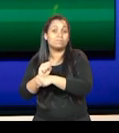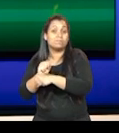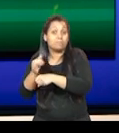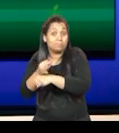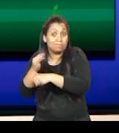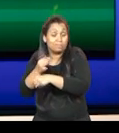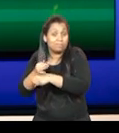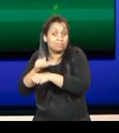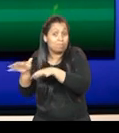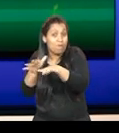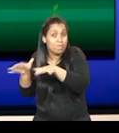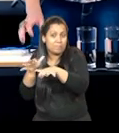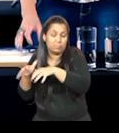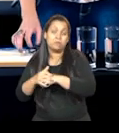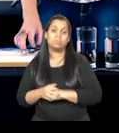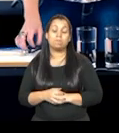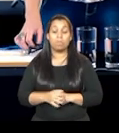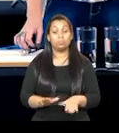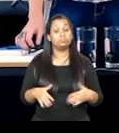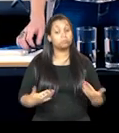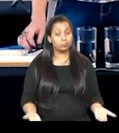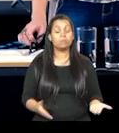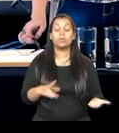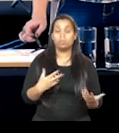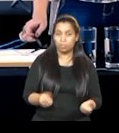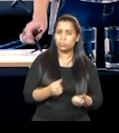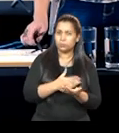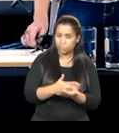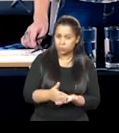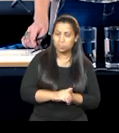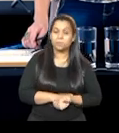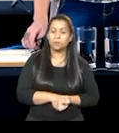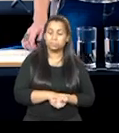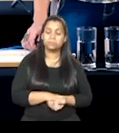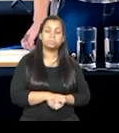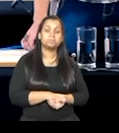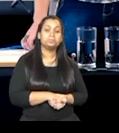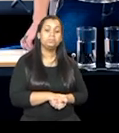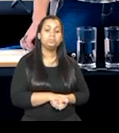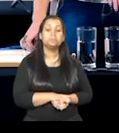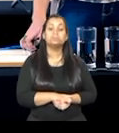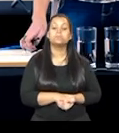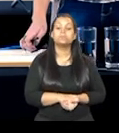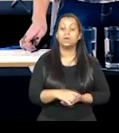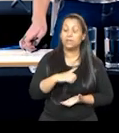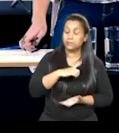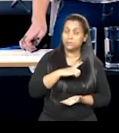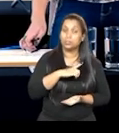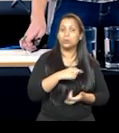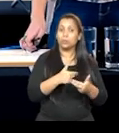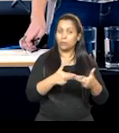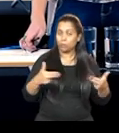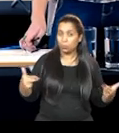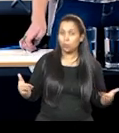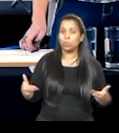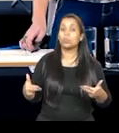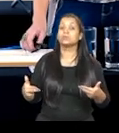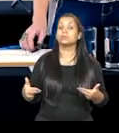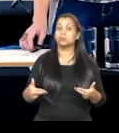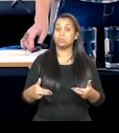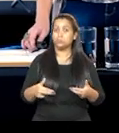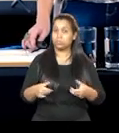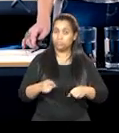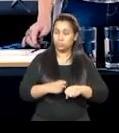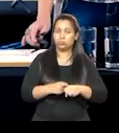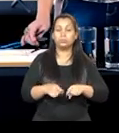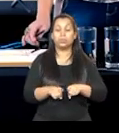a essa movimentação. Bom, então vamos começar nossos experimentos. Aqui nós temos materiais sólidos e materiais líquidos.